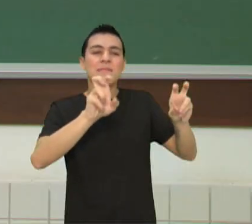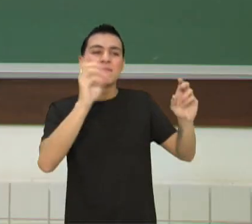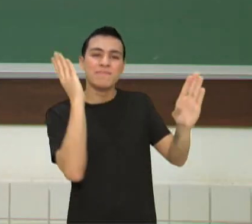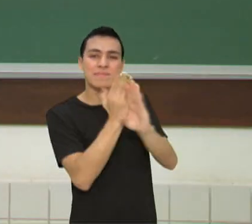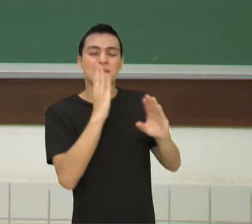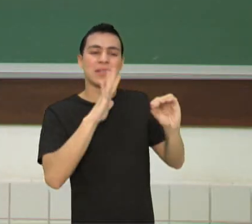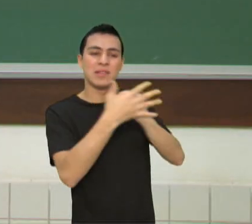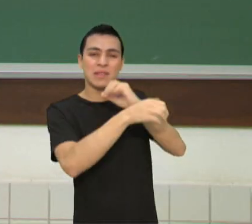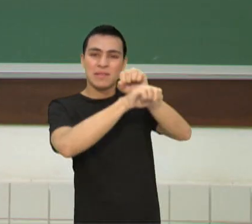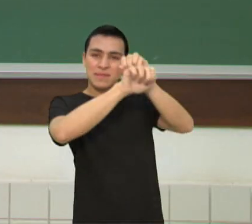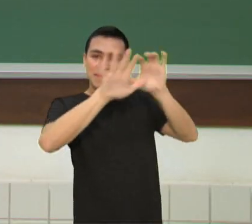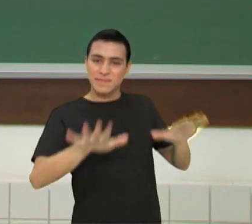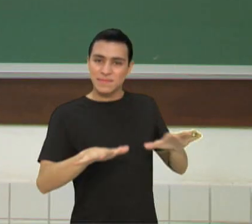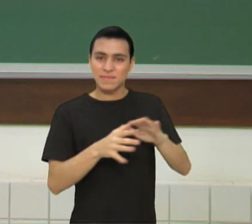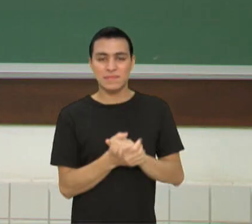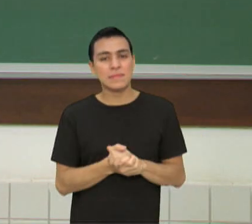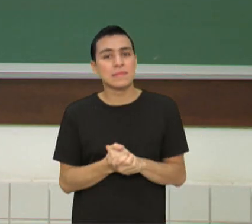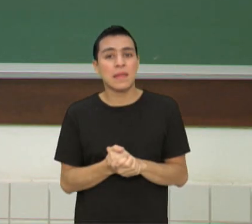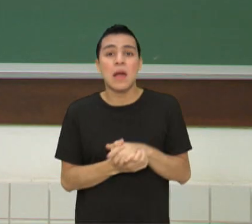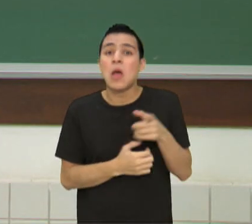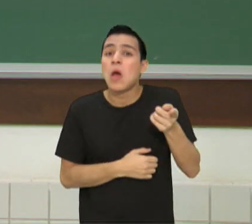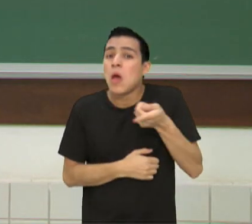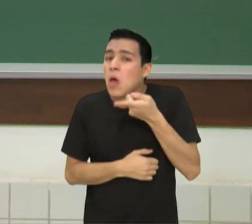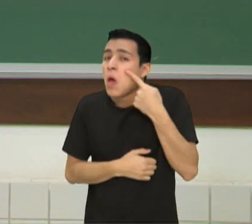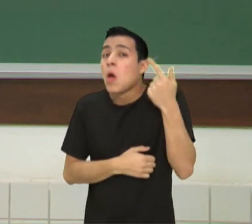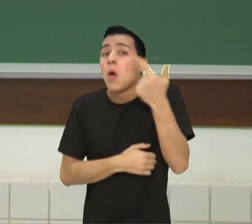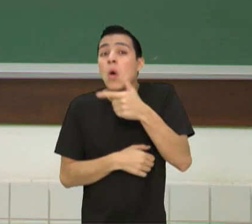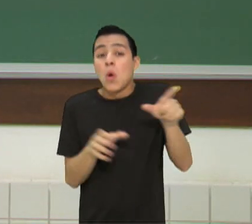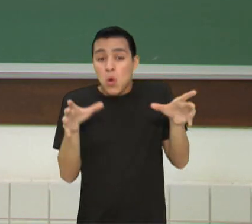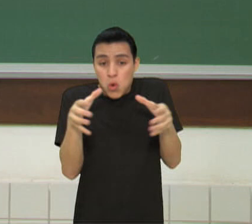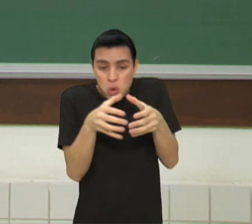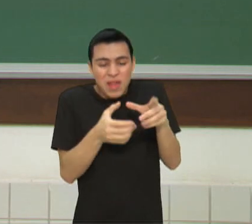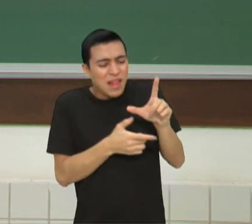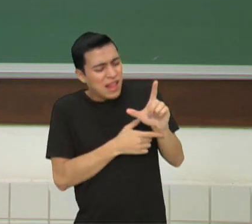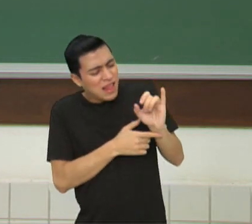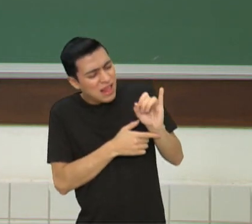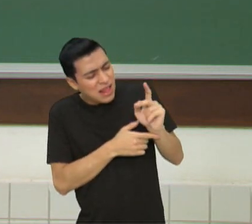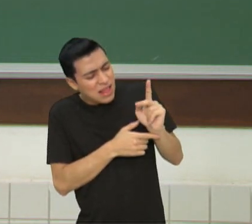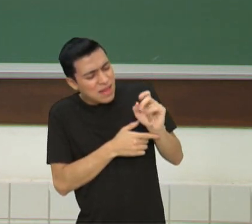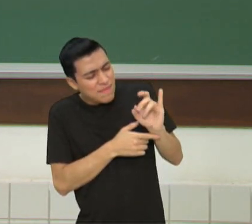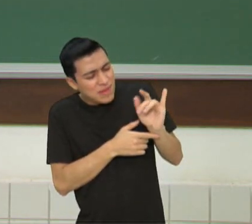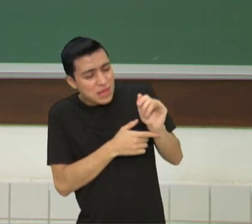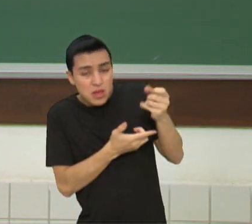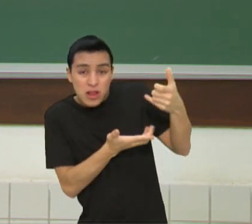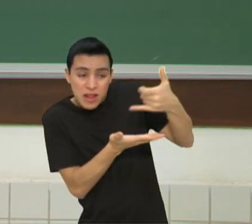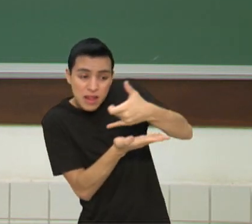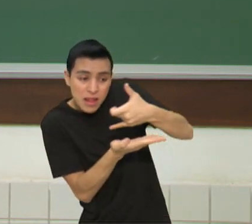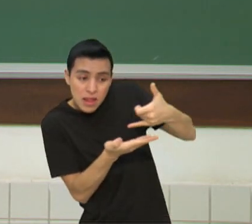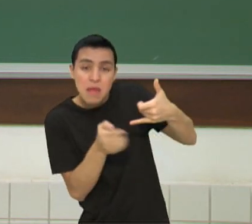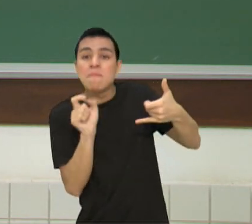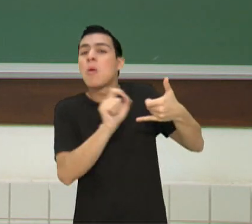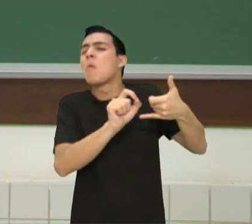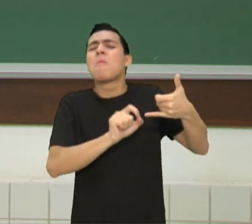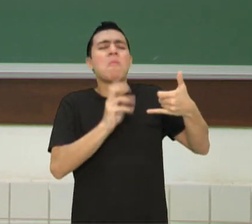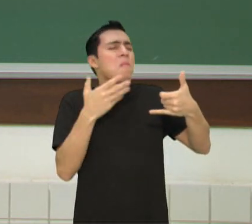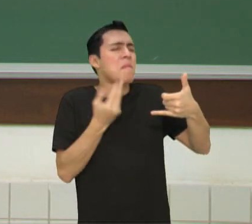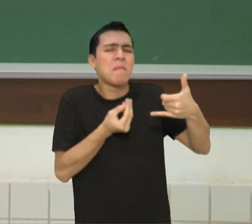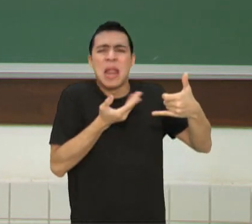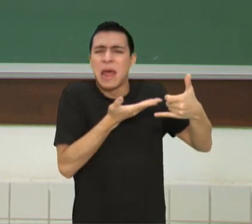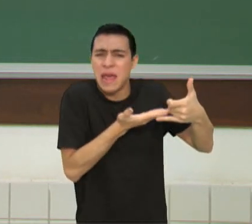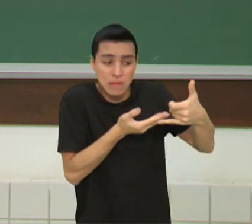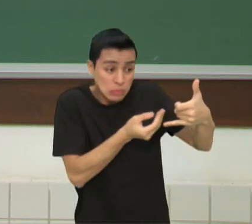acontece, pessoal? Temos uma outra classe de substâncias, os lipídios. Os lipídios que vão ter uma função